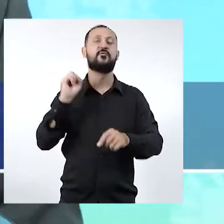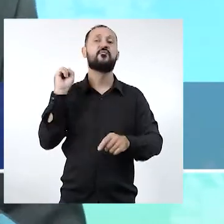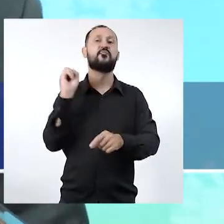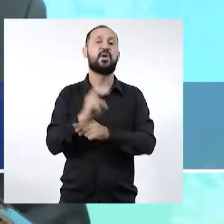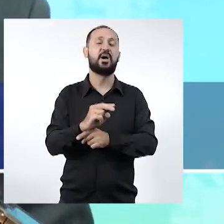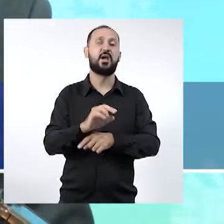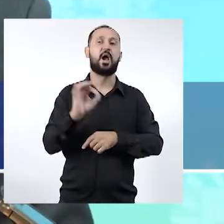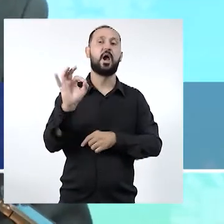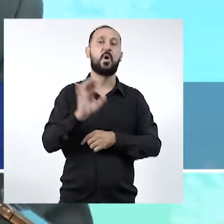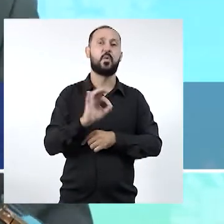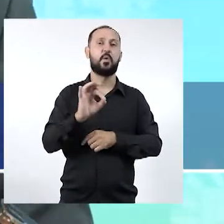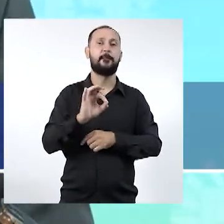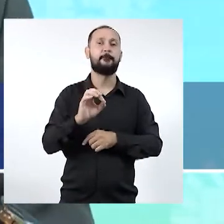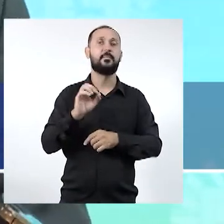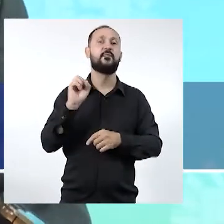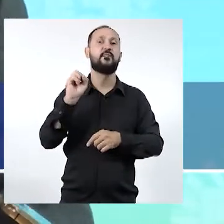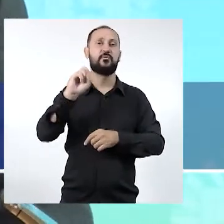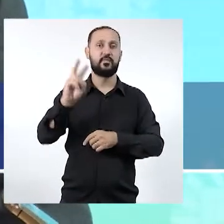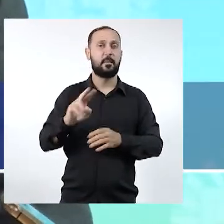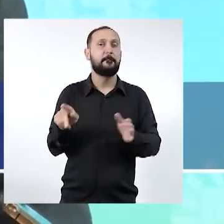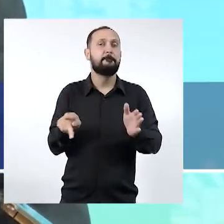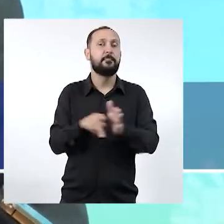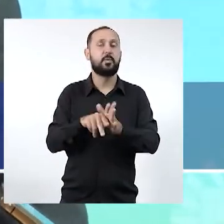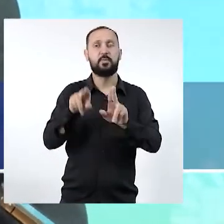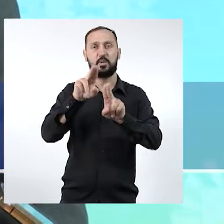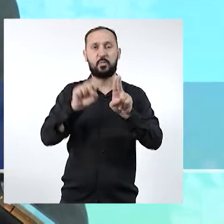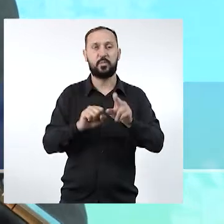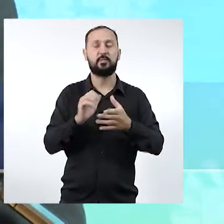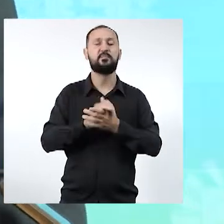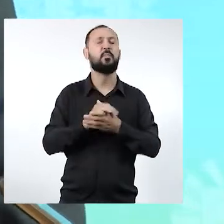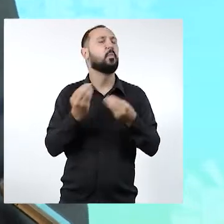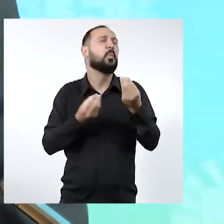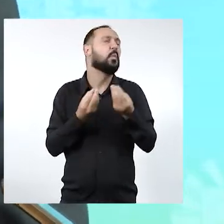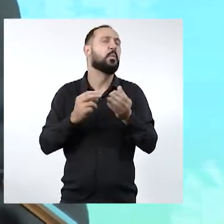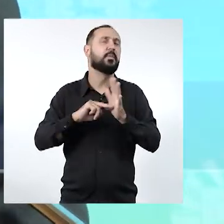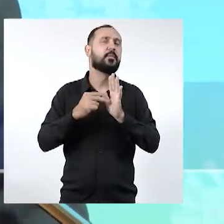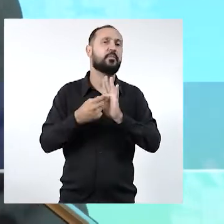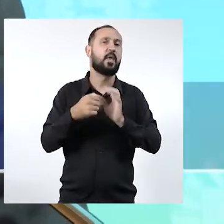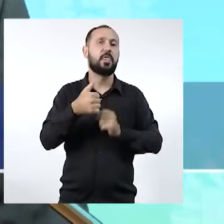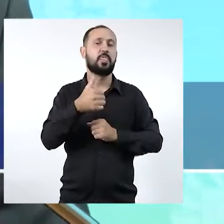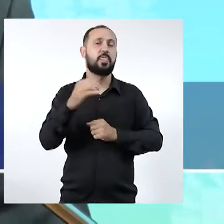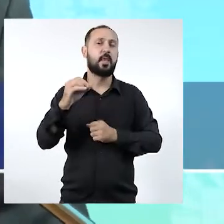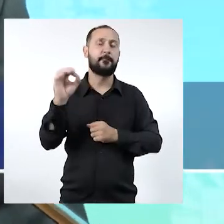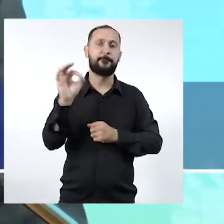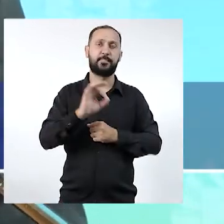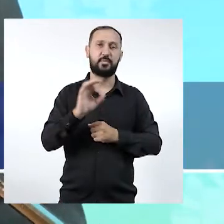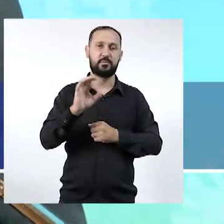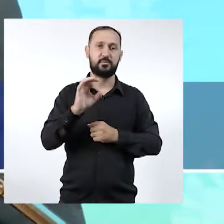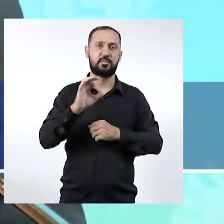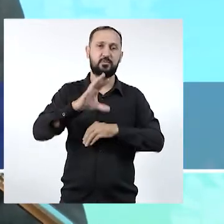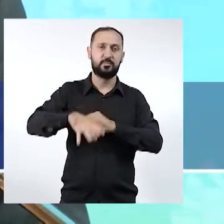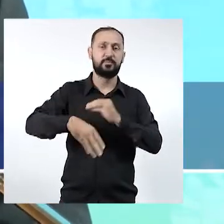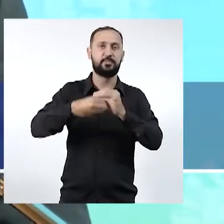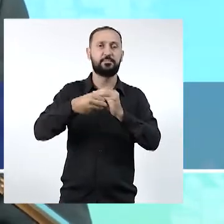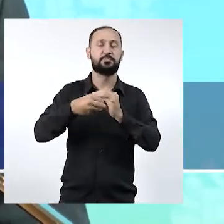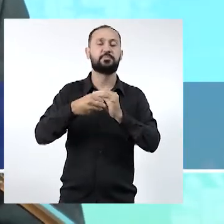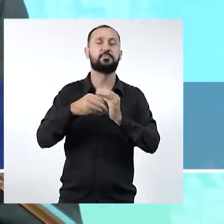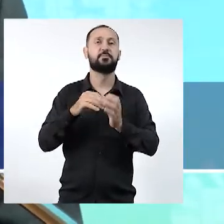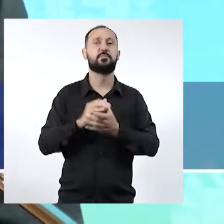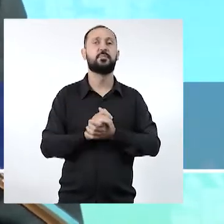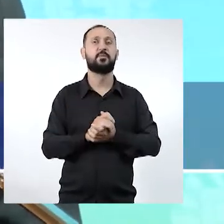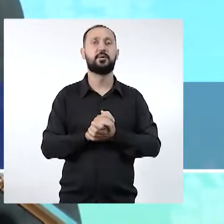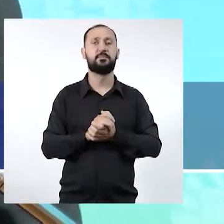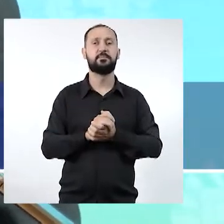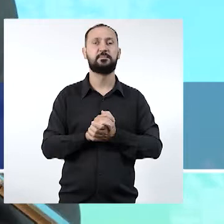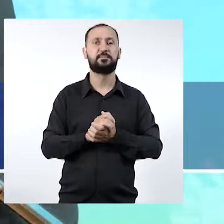casa colocando cotas para os vestibulantes da UEMS. Em que sentido? Ele designou 10%, e nós colocamos uma